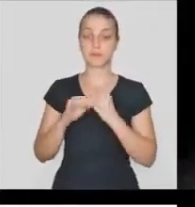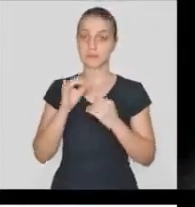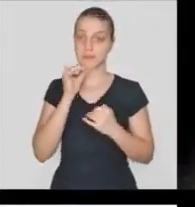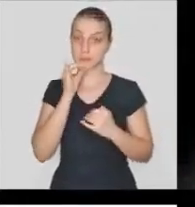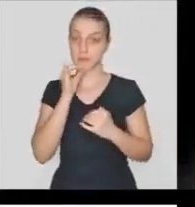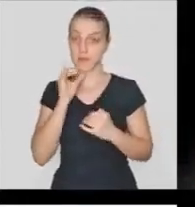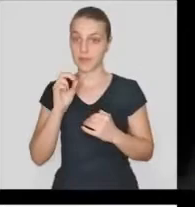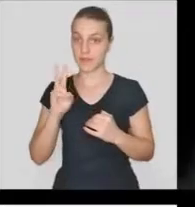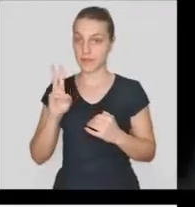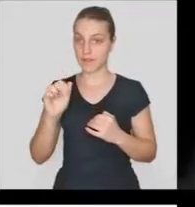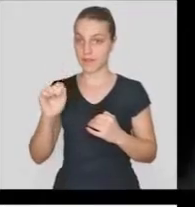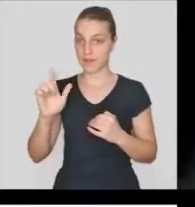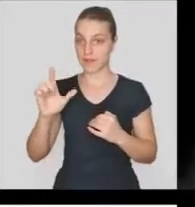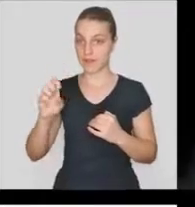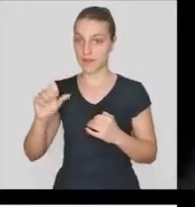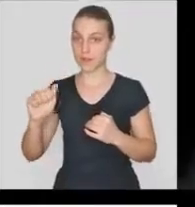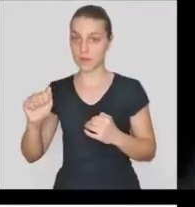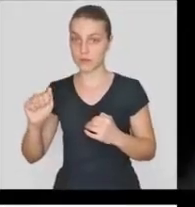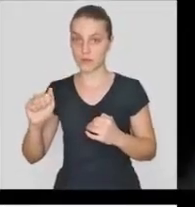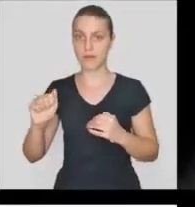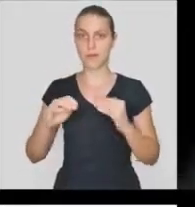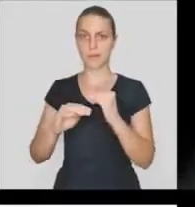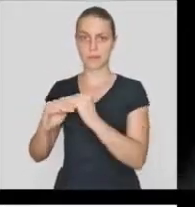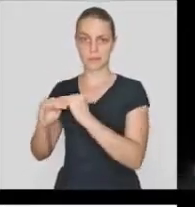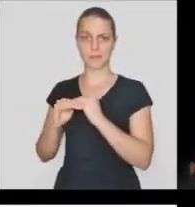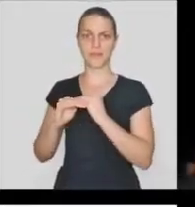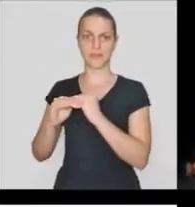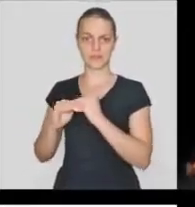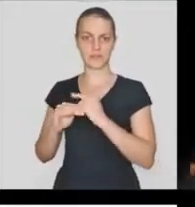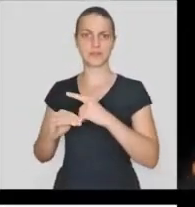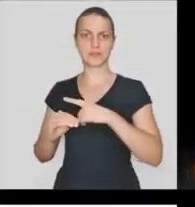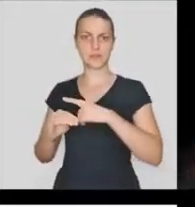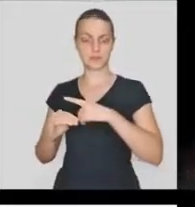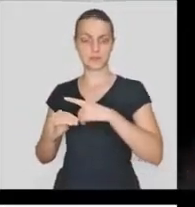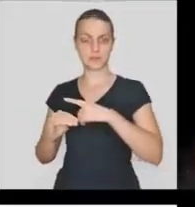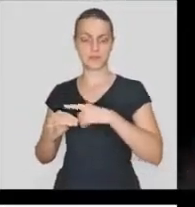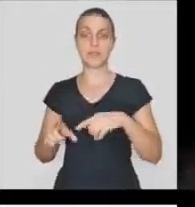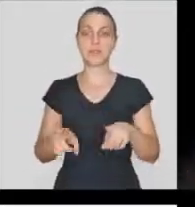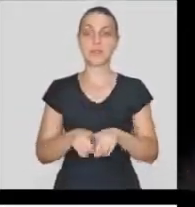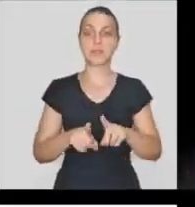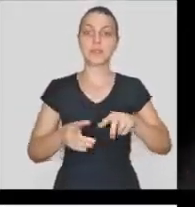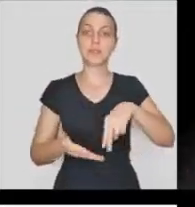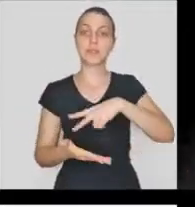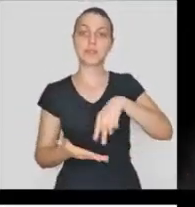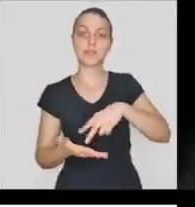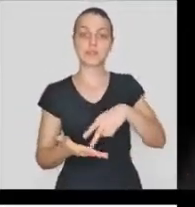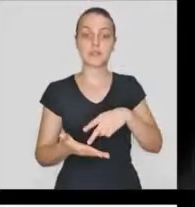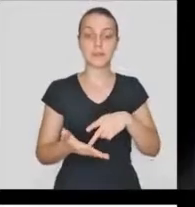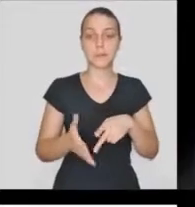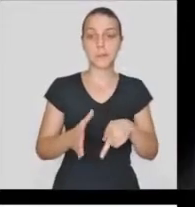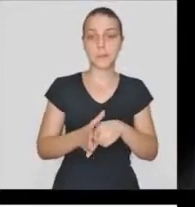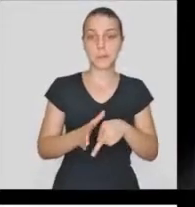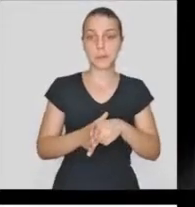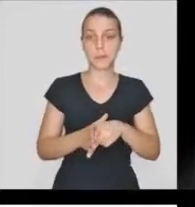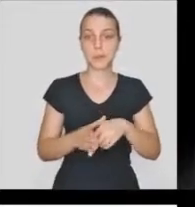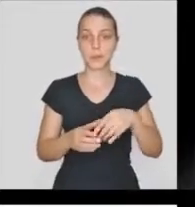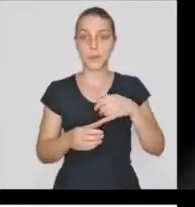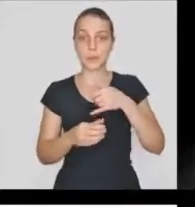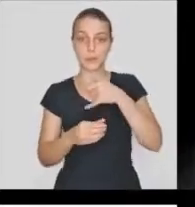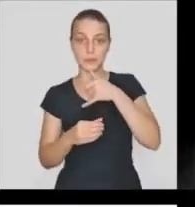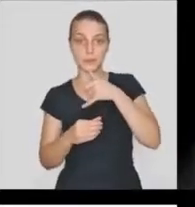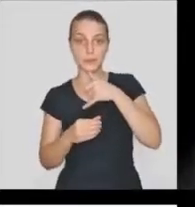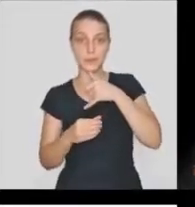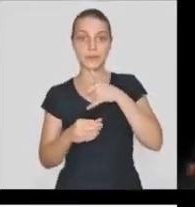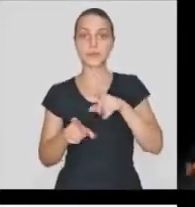é? A dança gauchesca também é uma dança padronizada, como é o frevo, mas outras são de